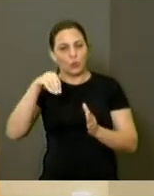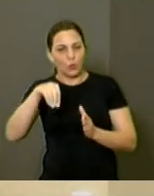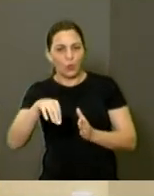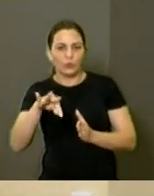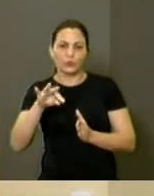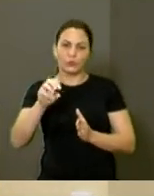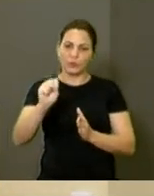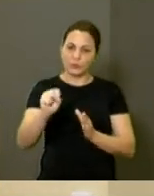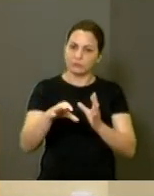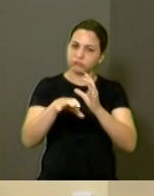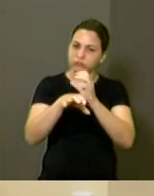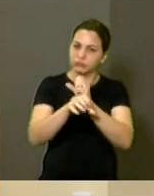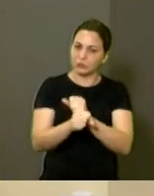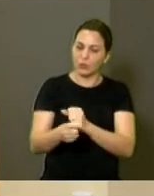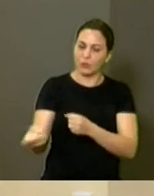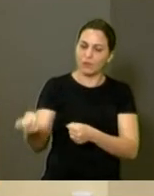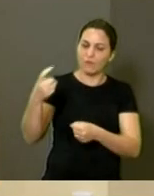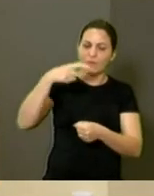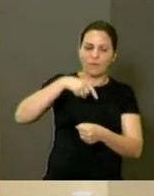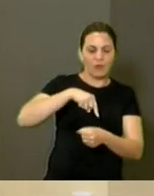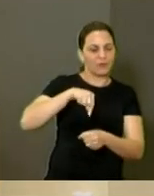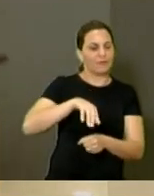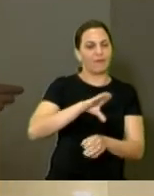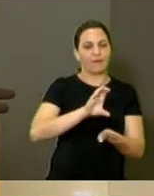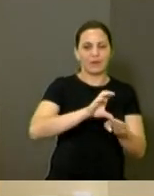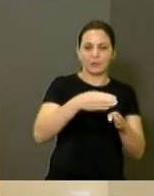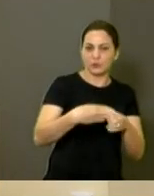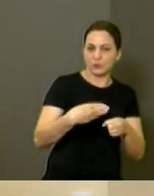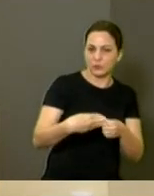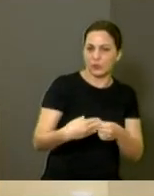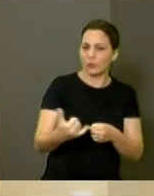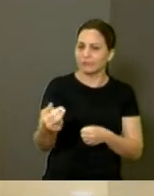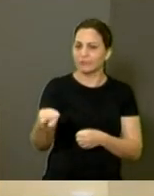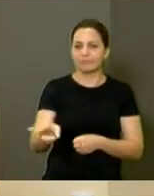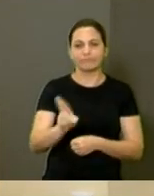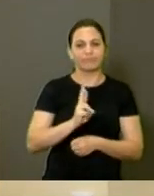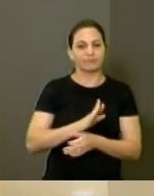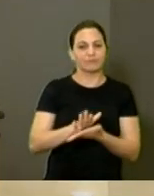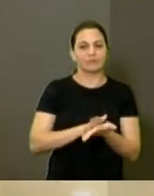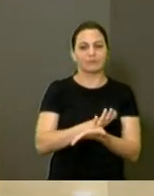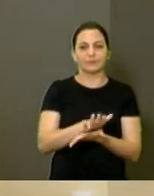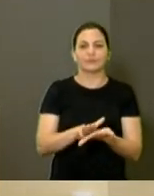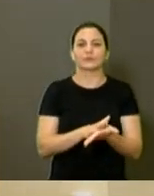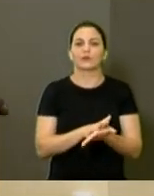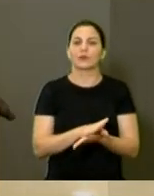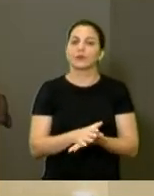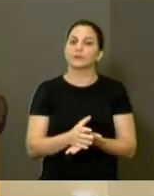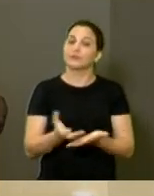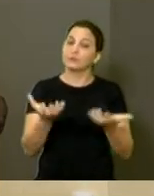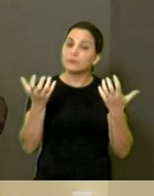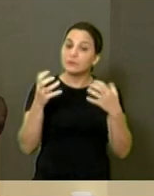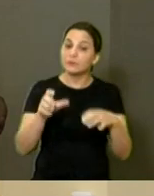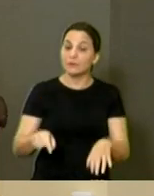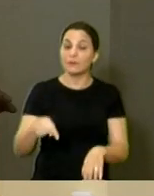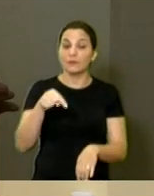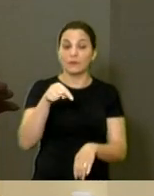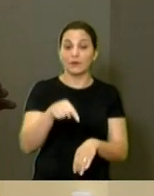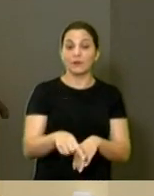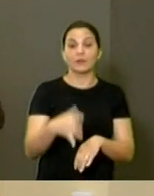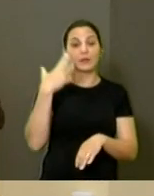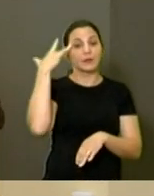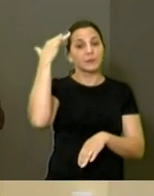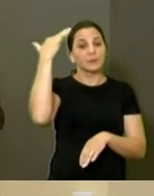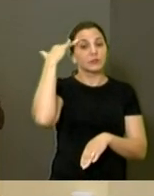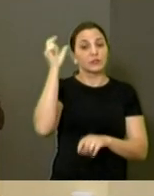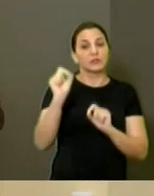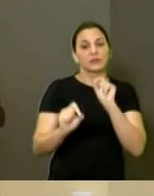vindo pr pra Câmara Municipal e não obtivemos nenhuma resposta não quero aqui imaginar